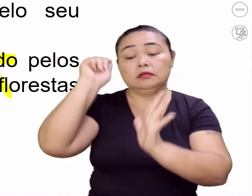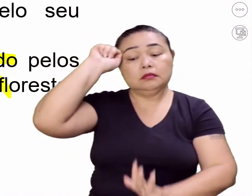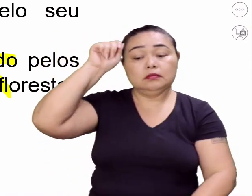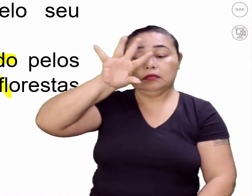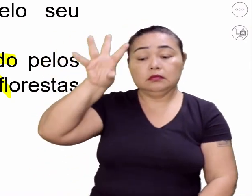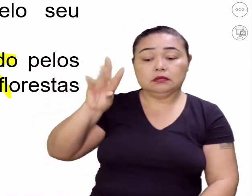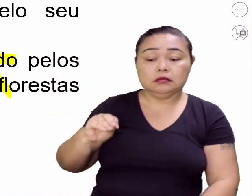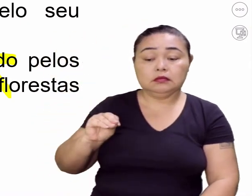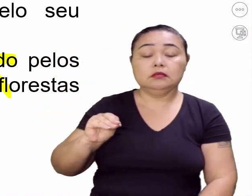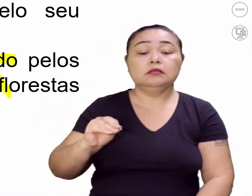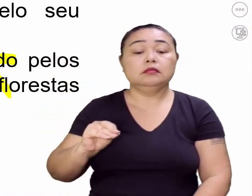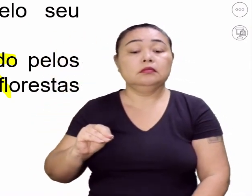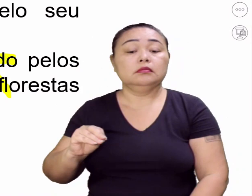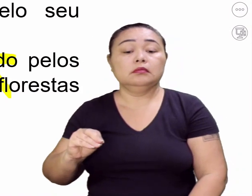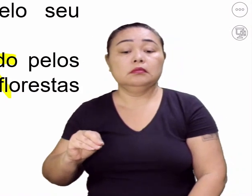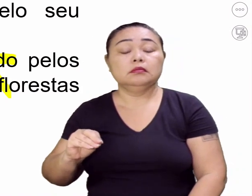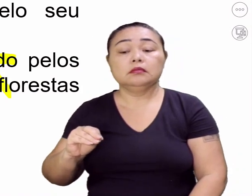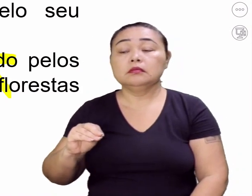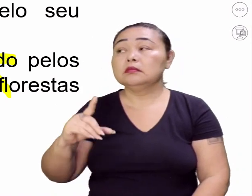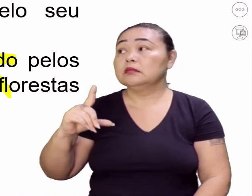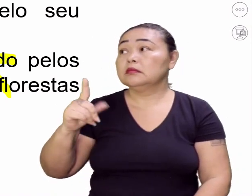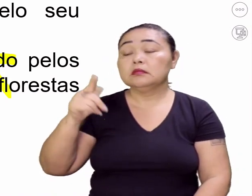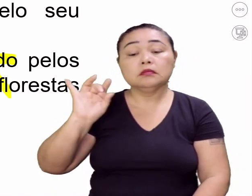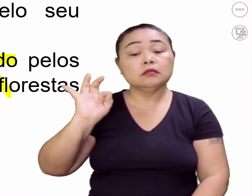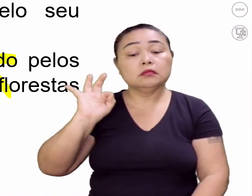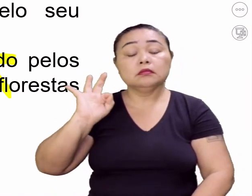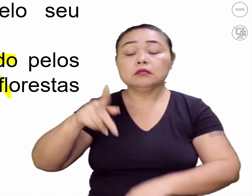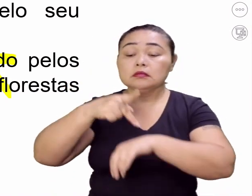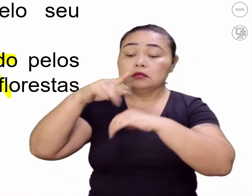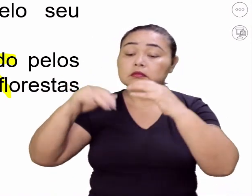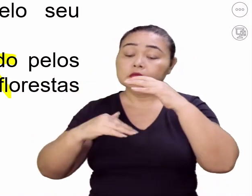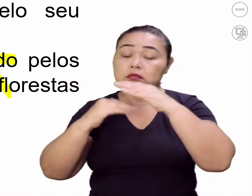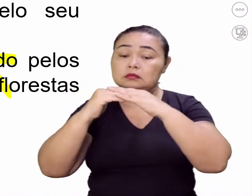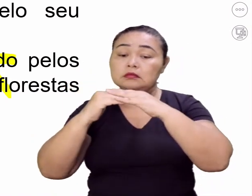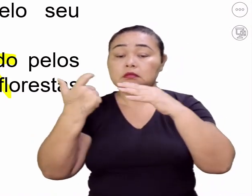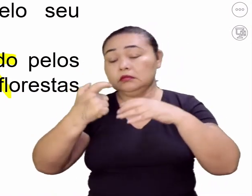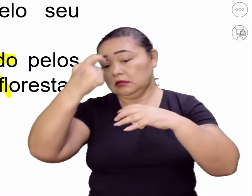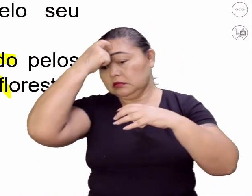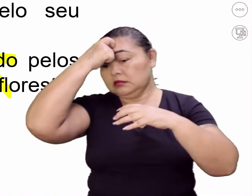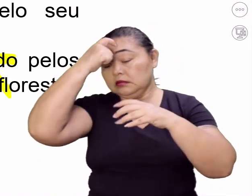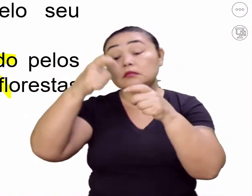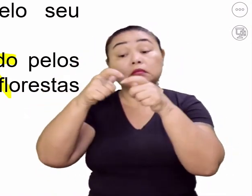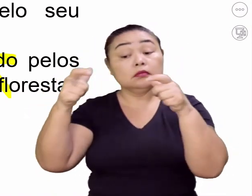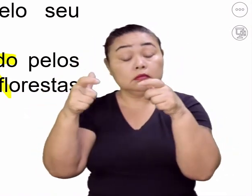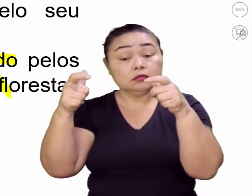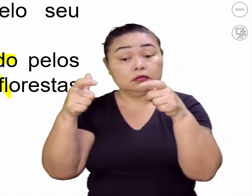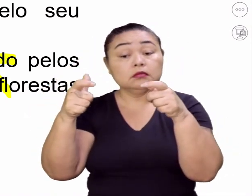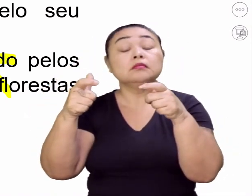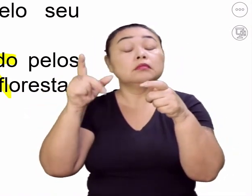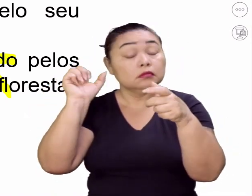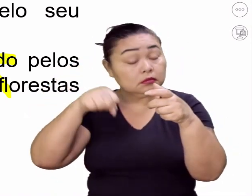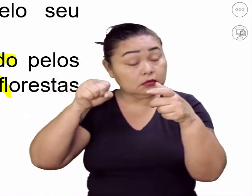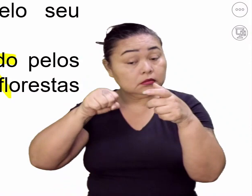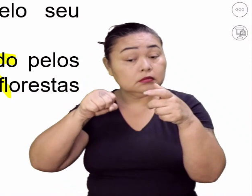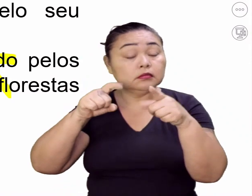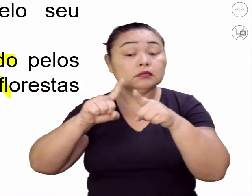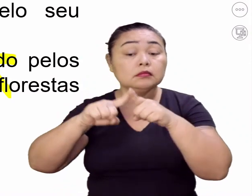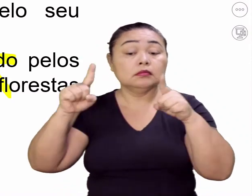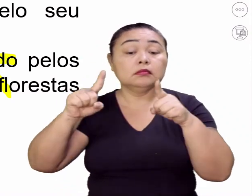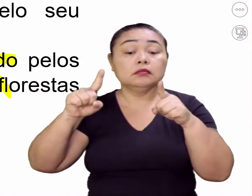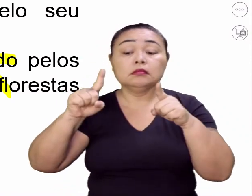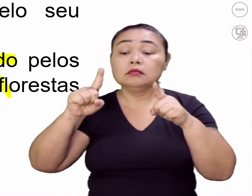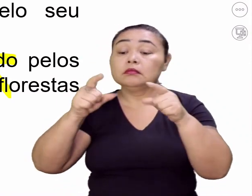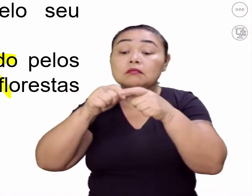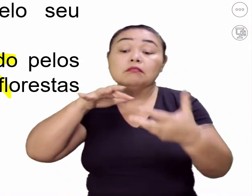né? Beleza. E aí, não só nos países subdesenvolvidos, né? Essa consciência cresceu sim, mas em uma